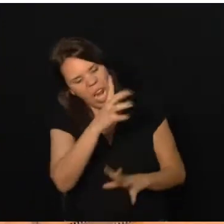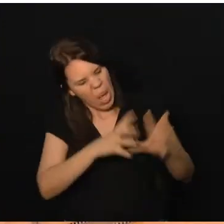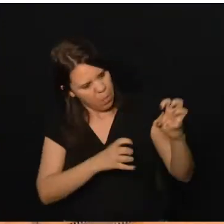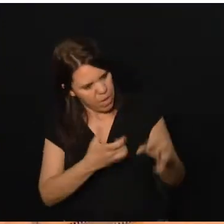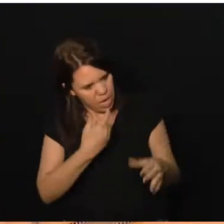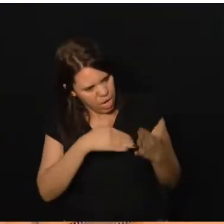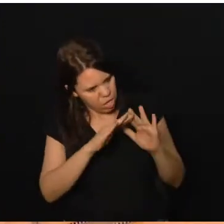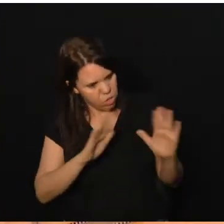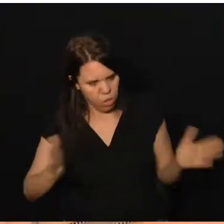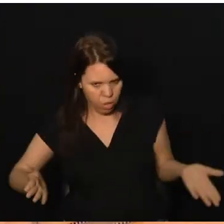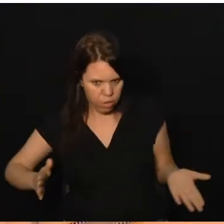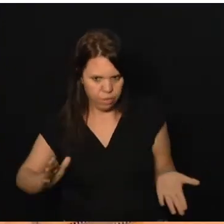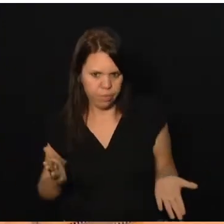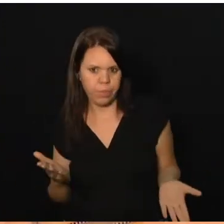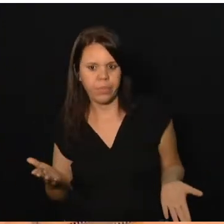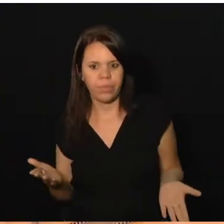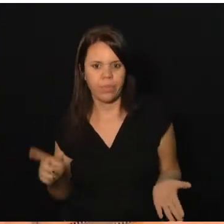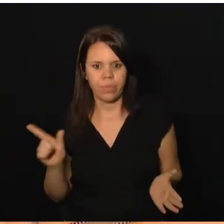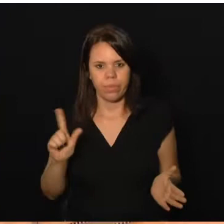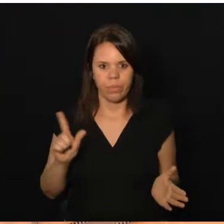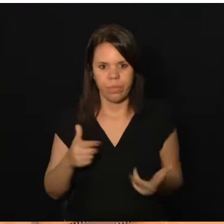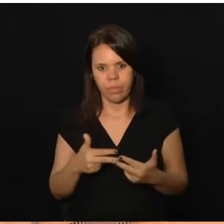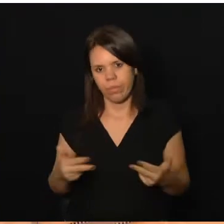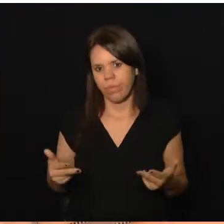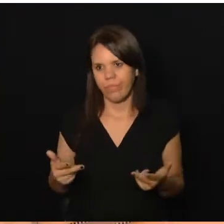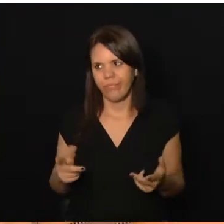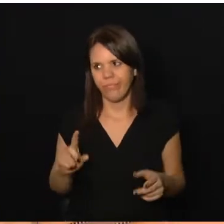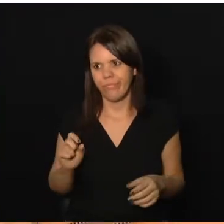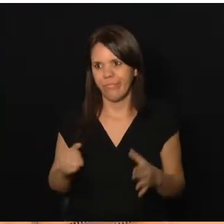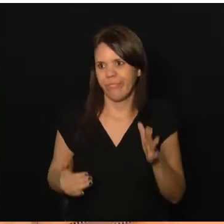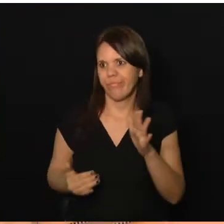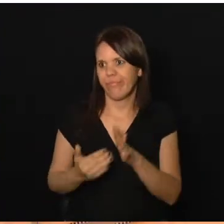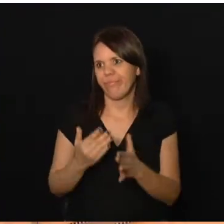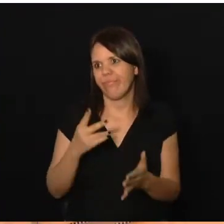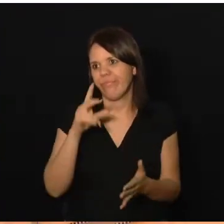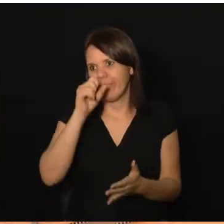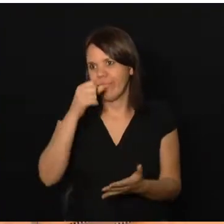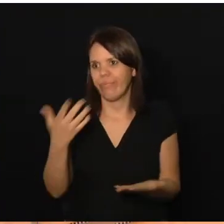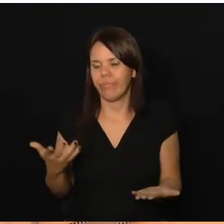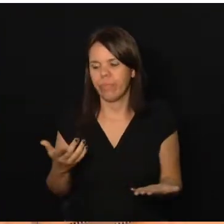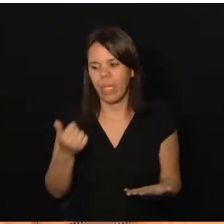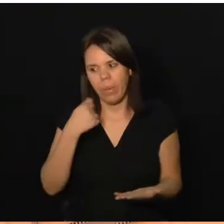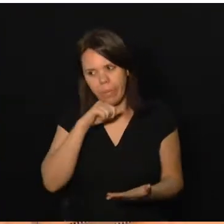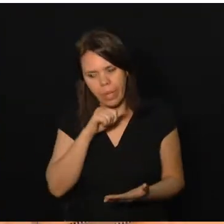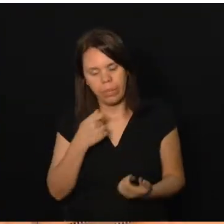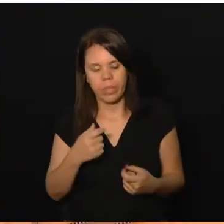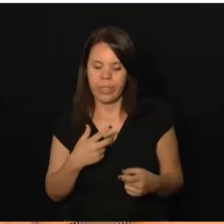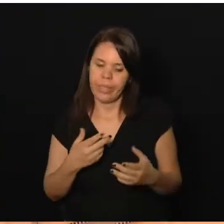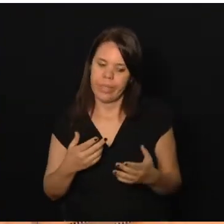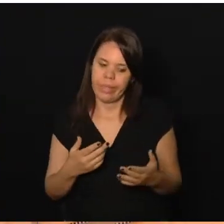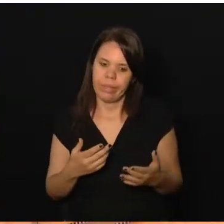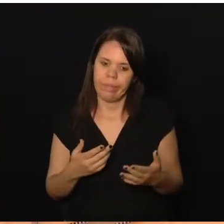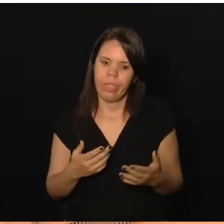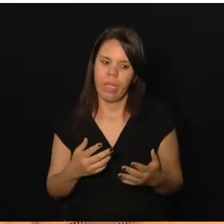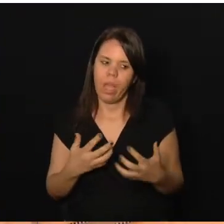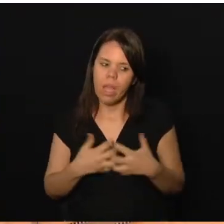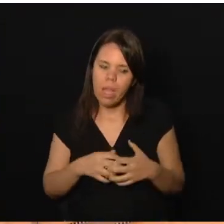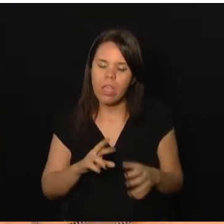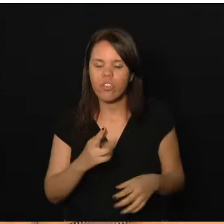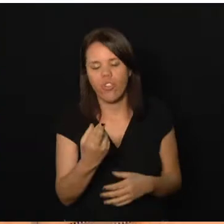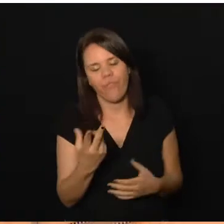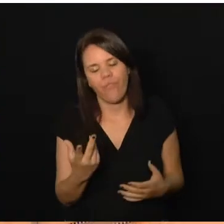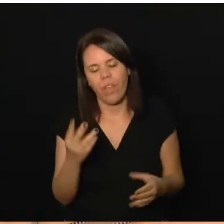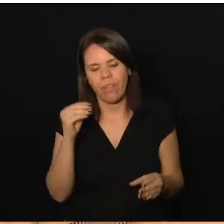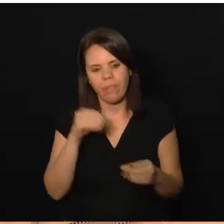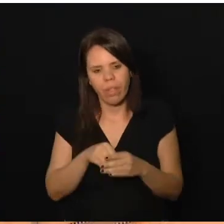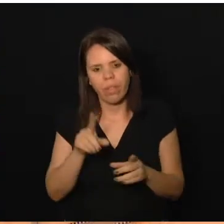escola. É claro que se as coisas passarem do limite, obviamente a mãe tem que intervir. Mas dentro daquilo que essa criança